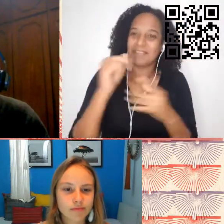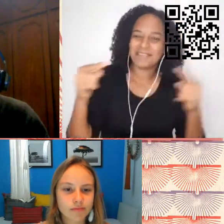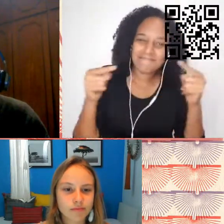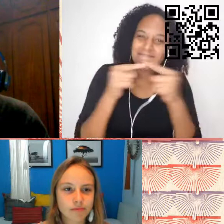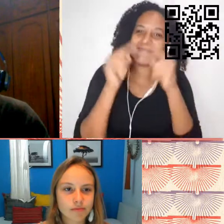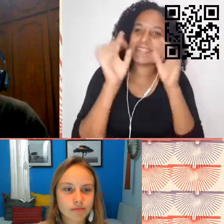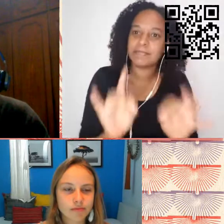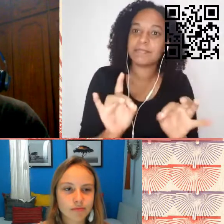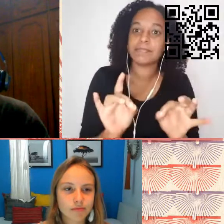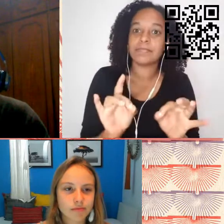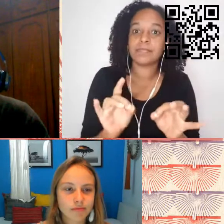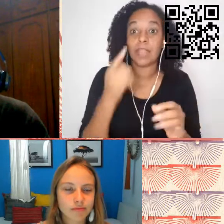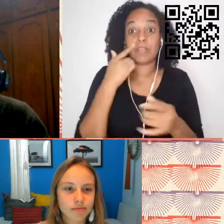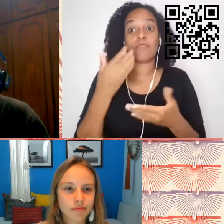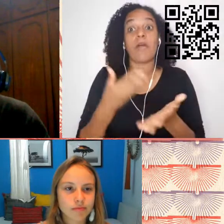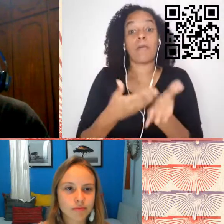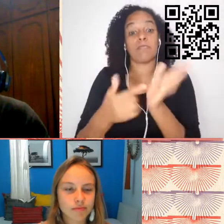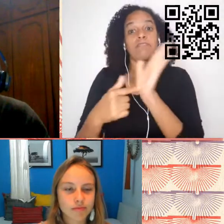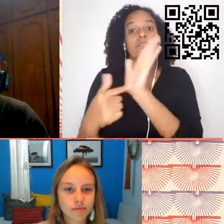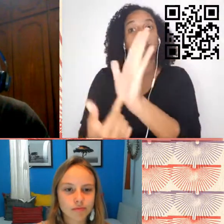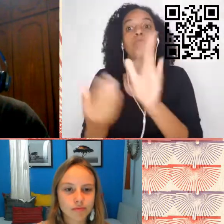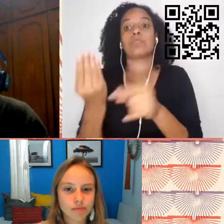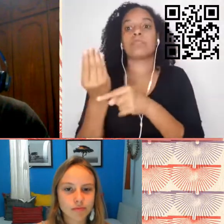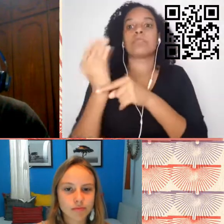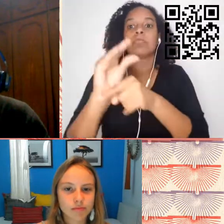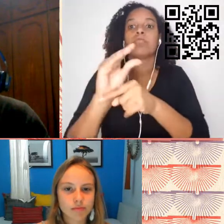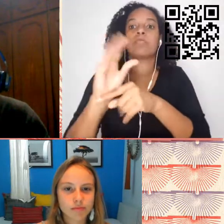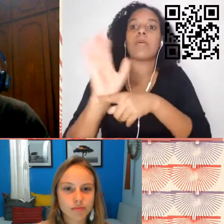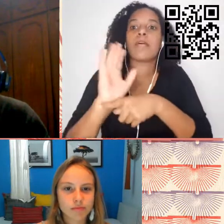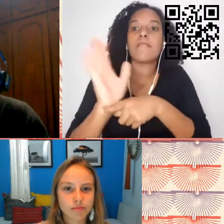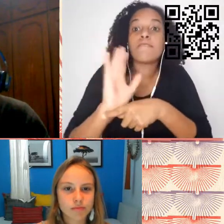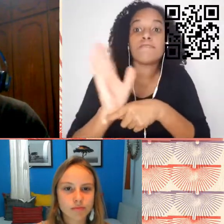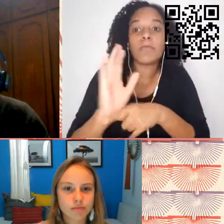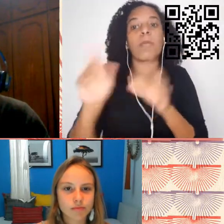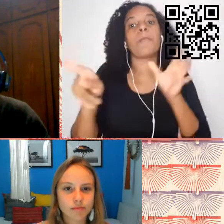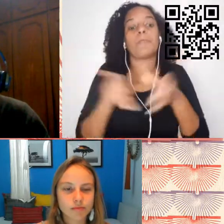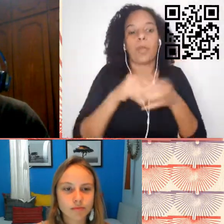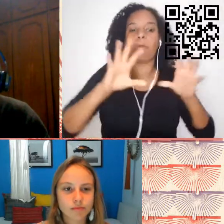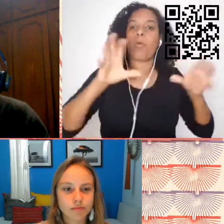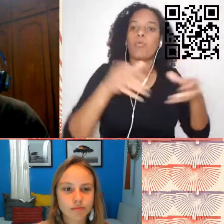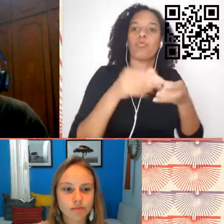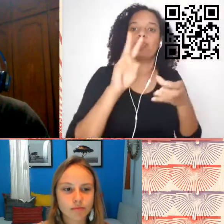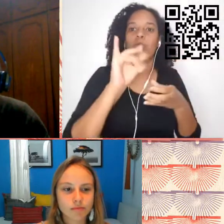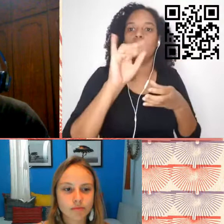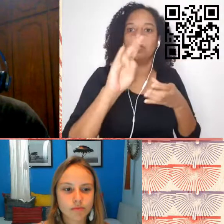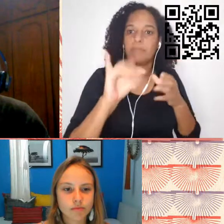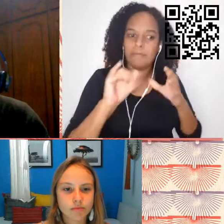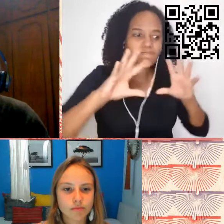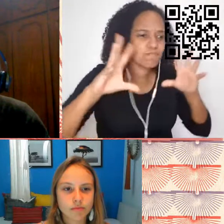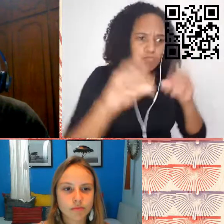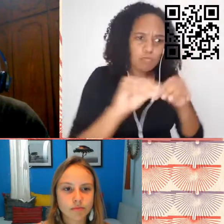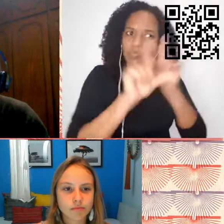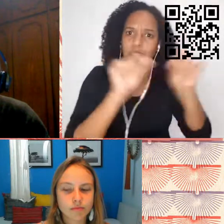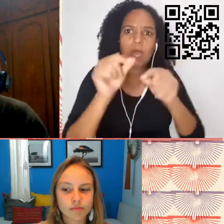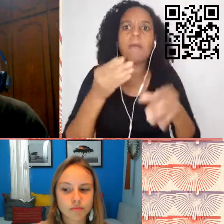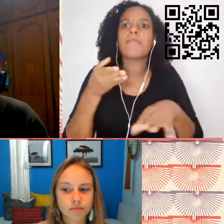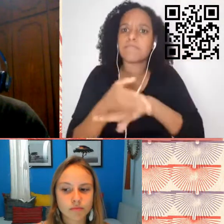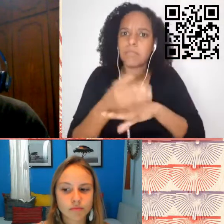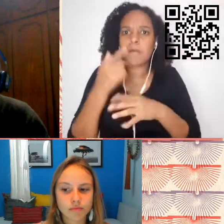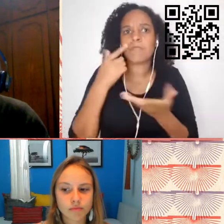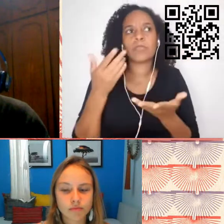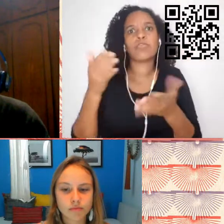vai colocar um vídeo que foi feito pela nossa comunidade, e a ideia foi que a gente chamou a